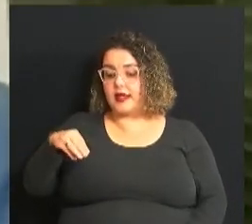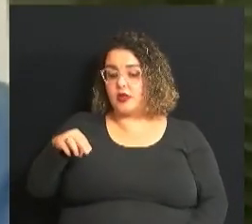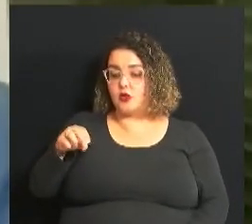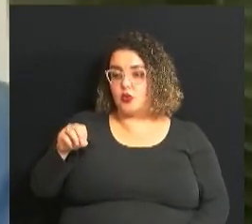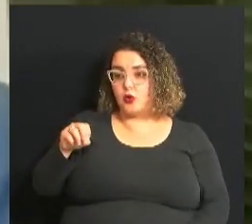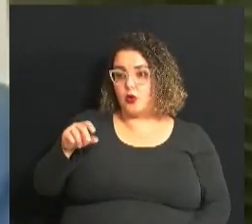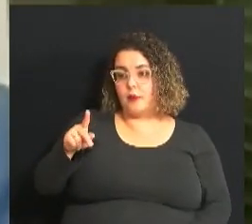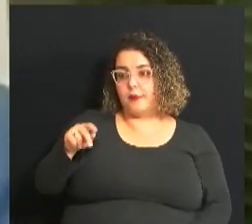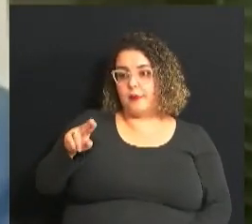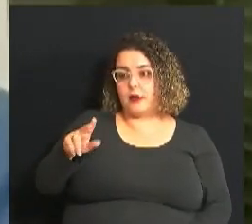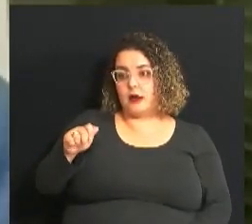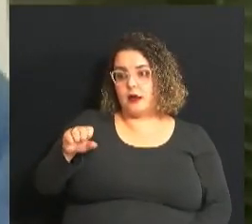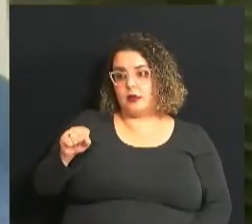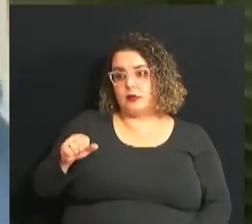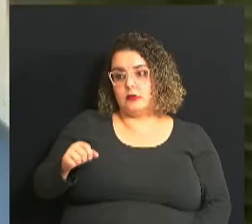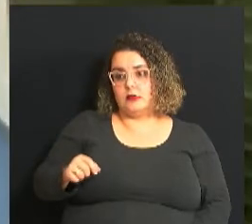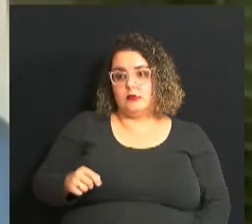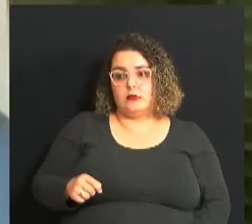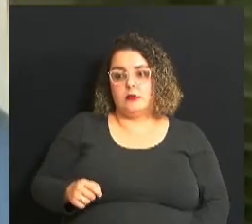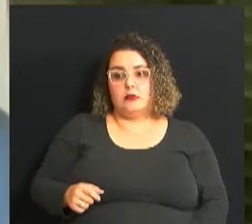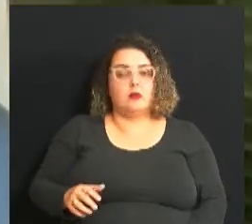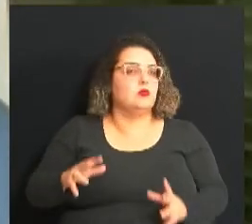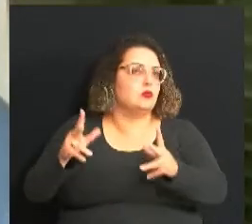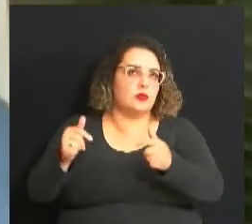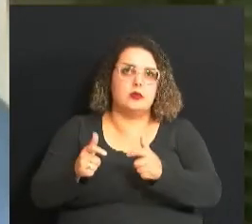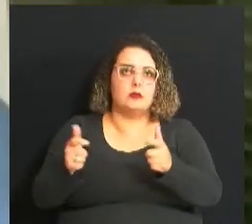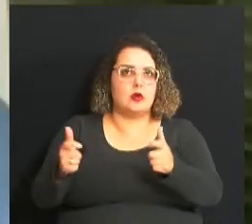exceções, pequeníssimas exceções,